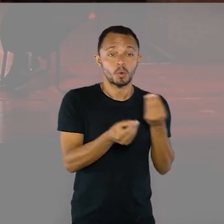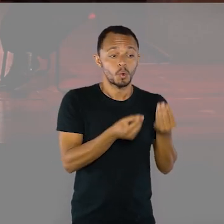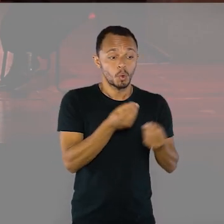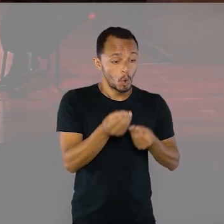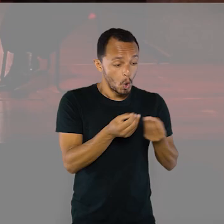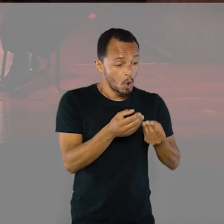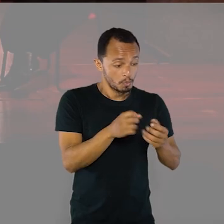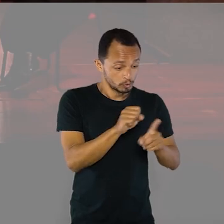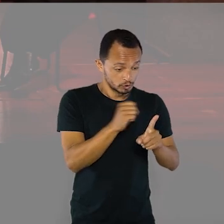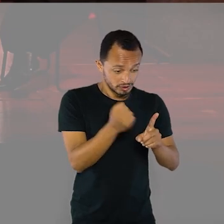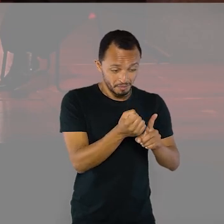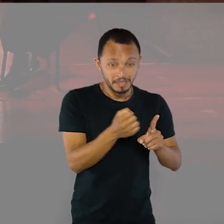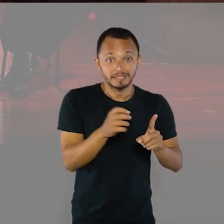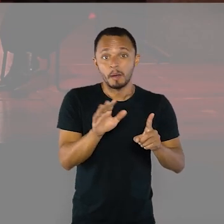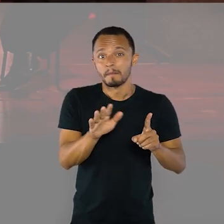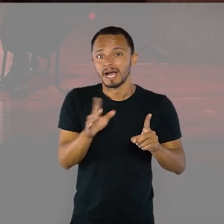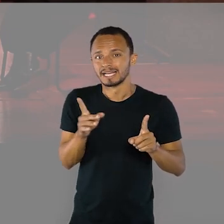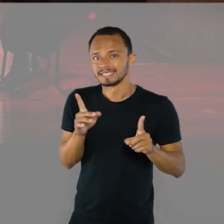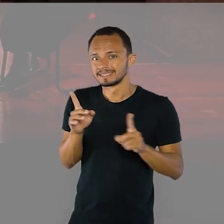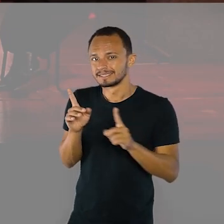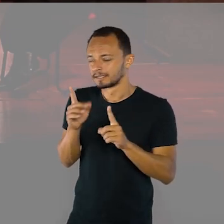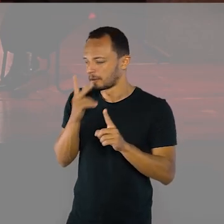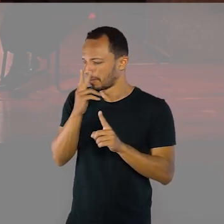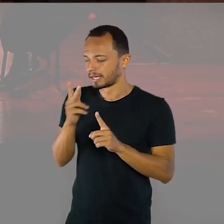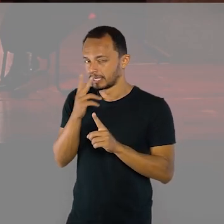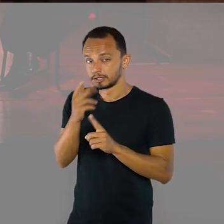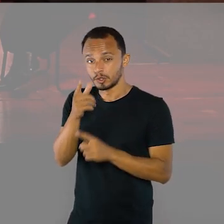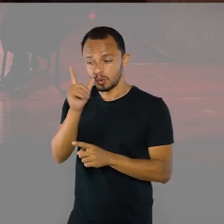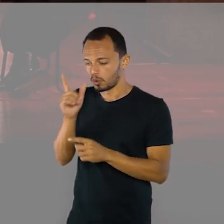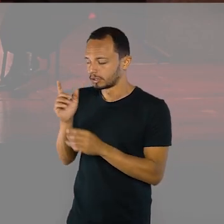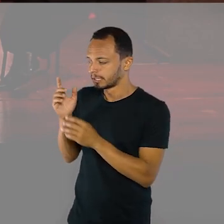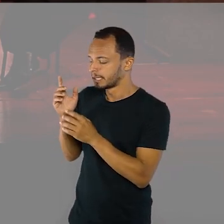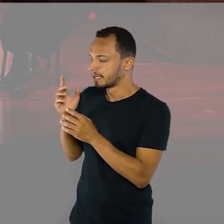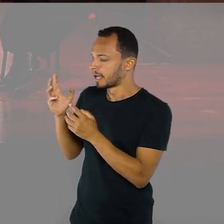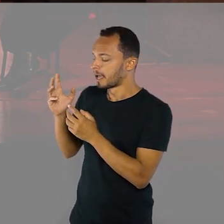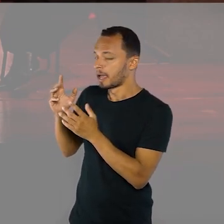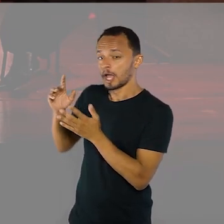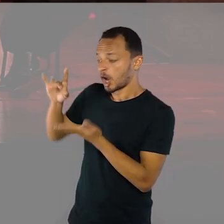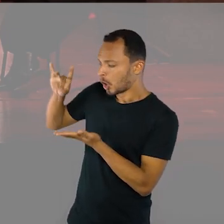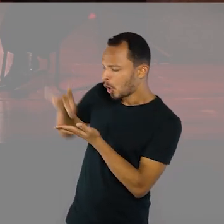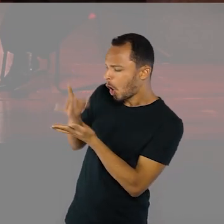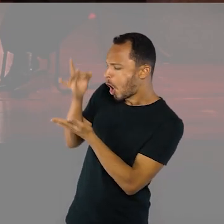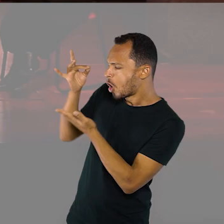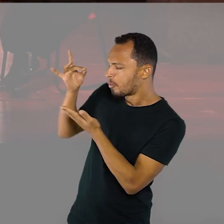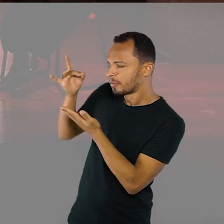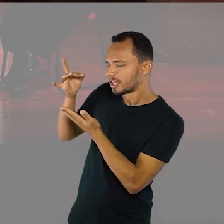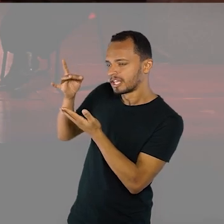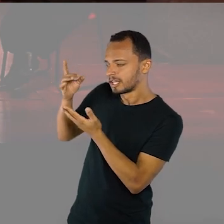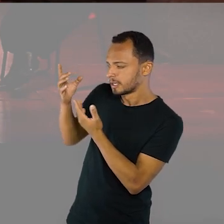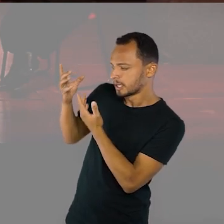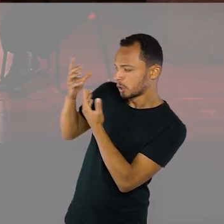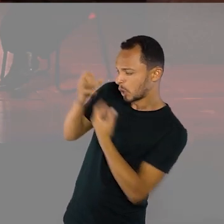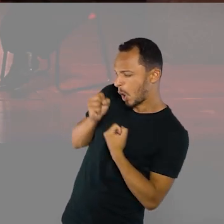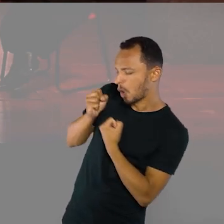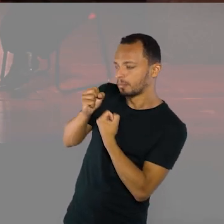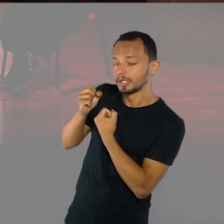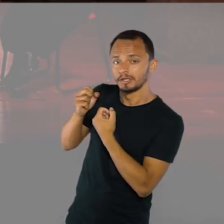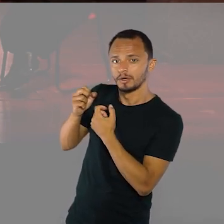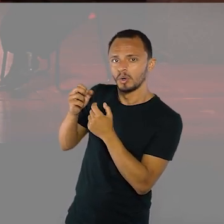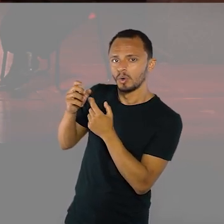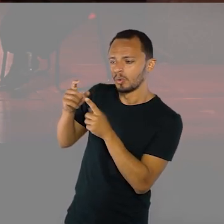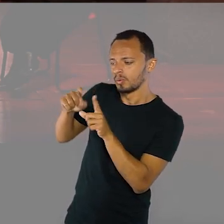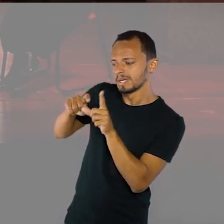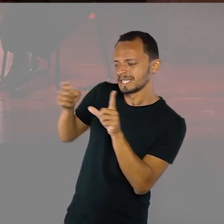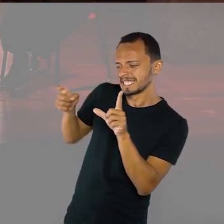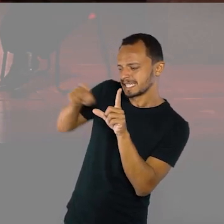de medo por um golpe, mas então que a gente possa, enfim, fazer essas reflexões em espaços como esses, em espaços da sala